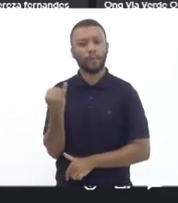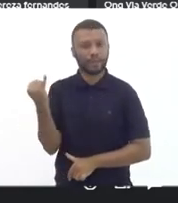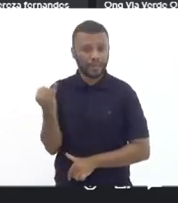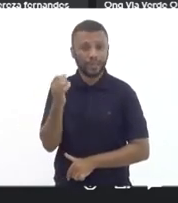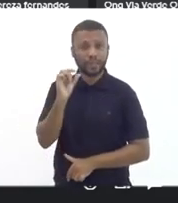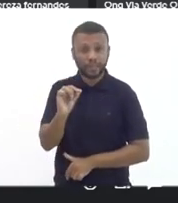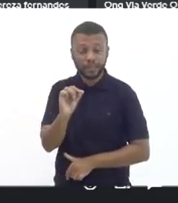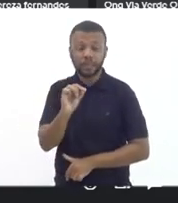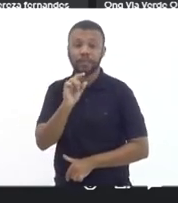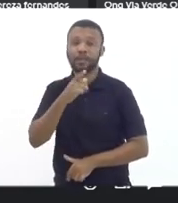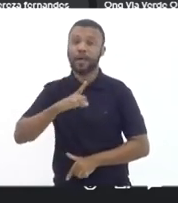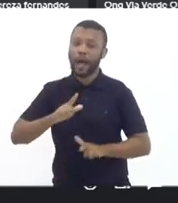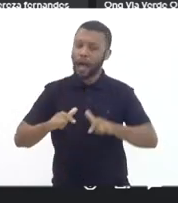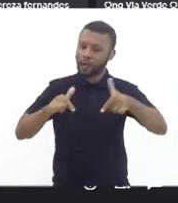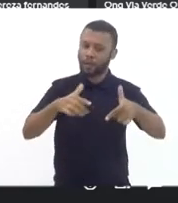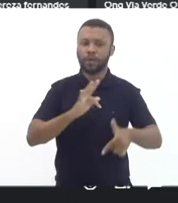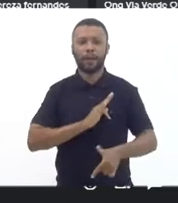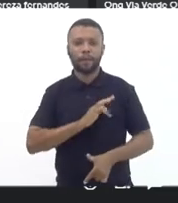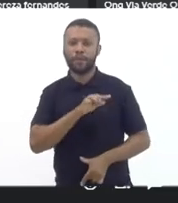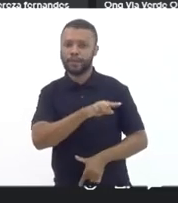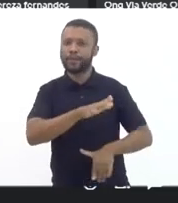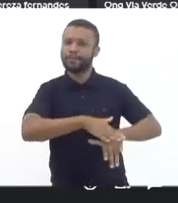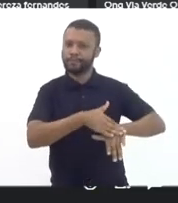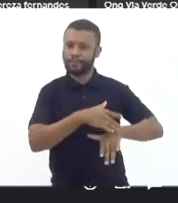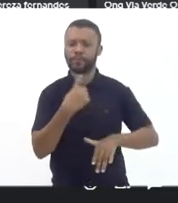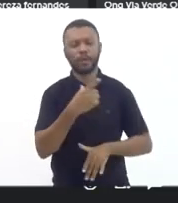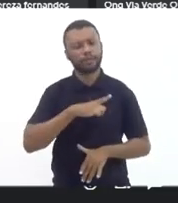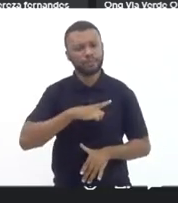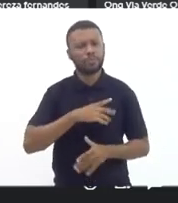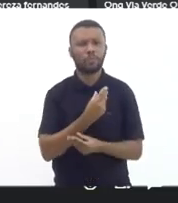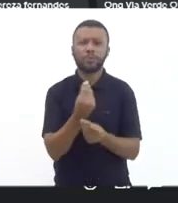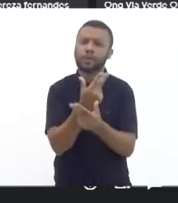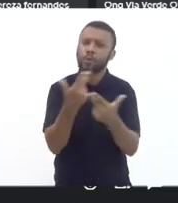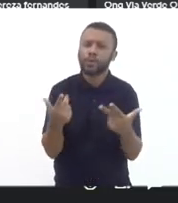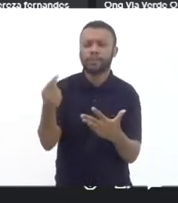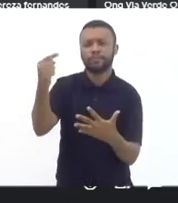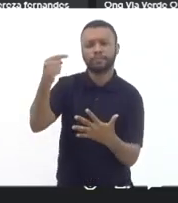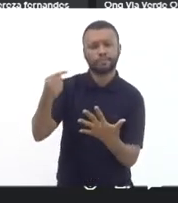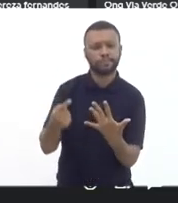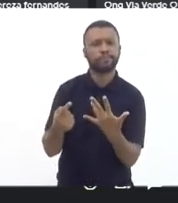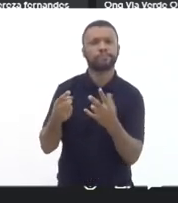ações de polícia. A gente teria muita coisa para falar, mas eu queria